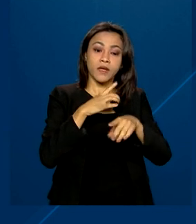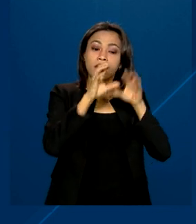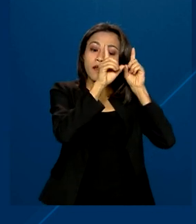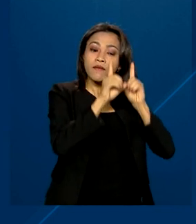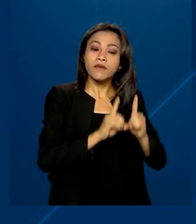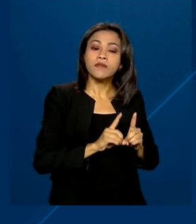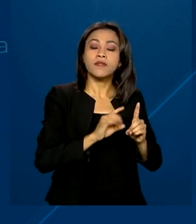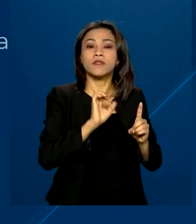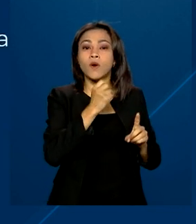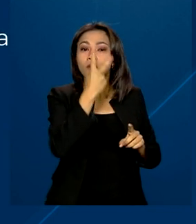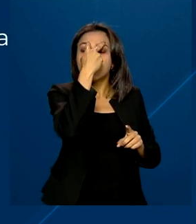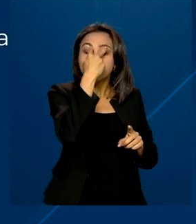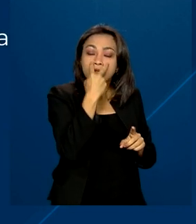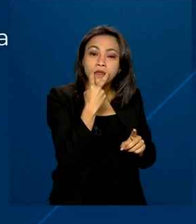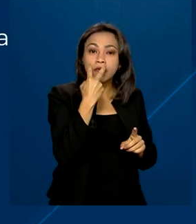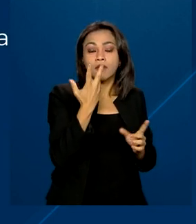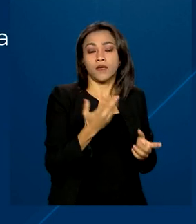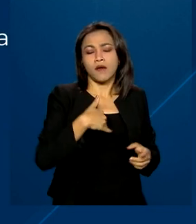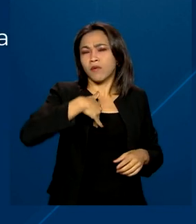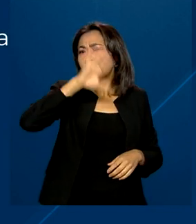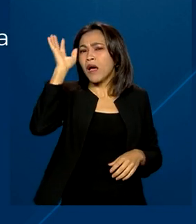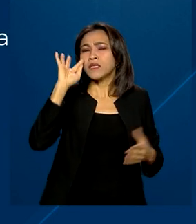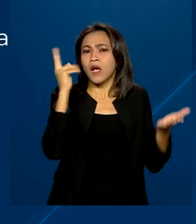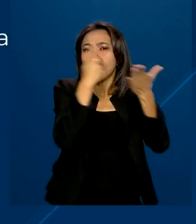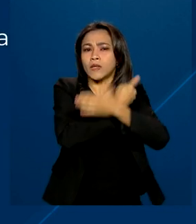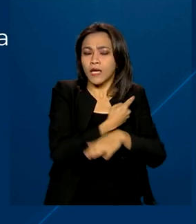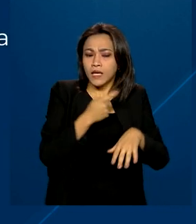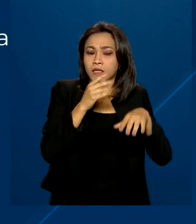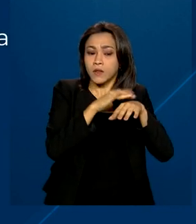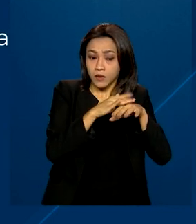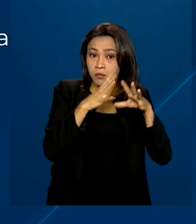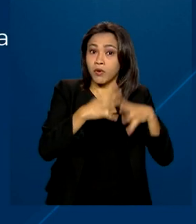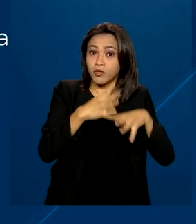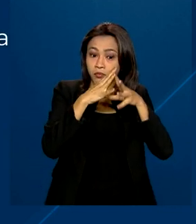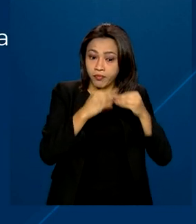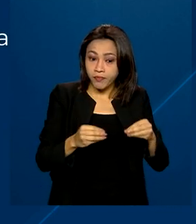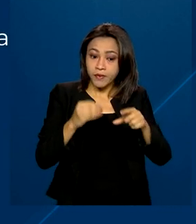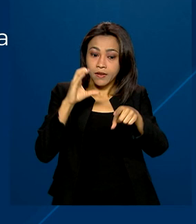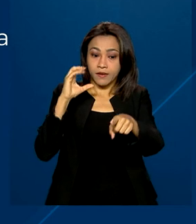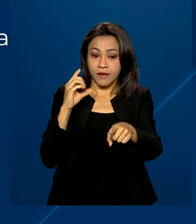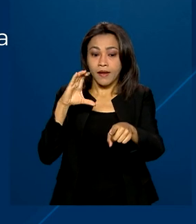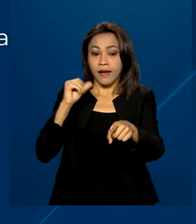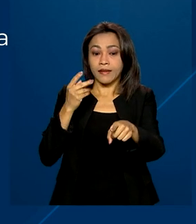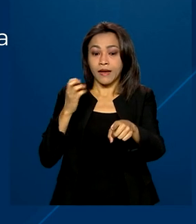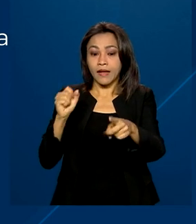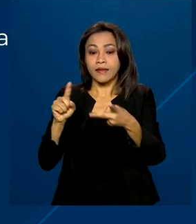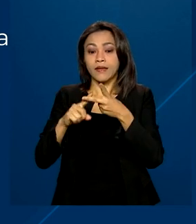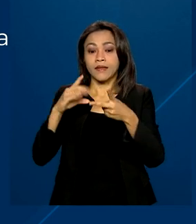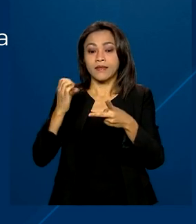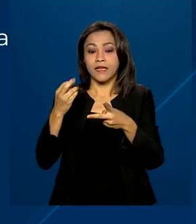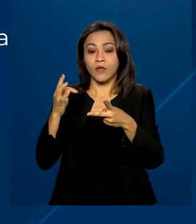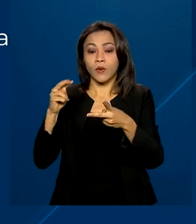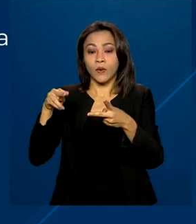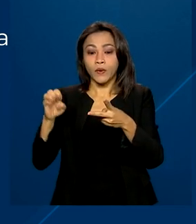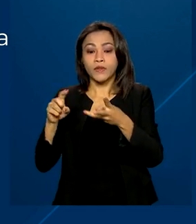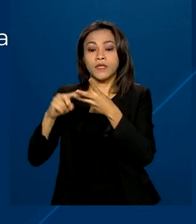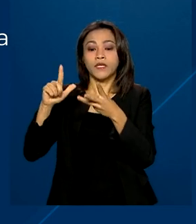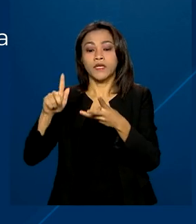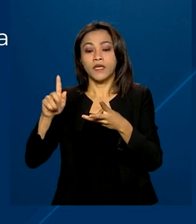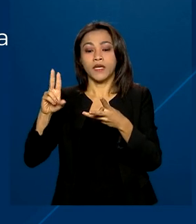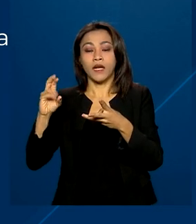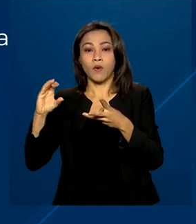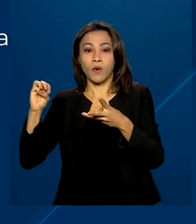ou cegueira no mundo entre as mais comuns que podem levar à perda da Visão estão catarata ceratocone igual